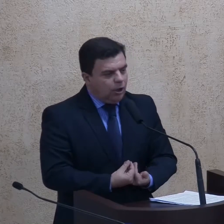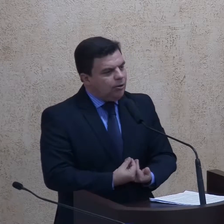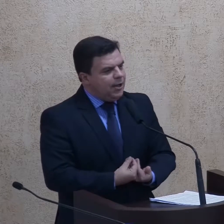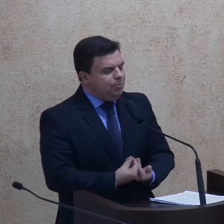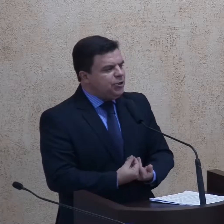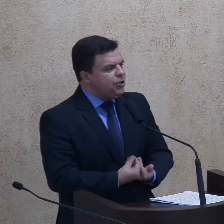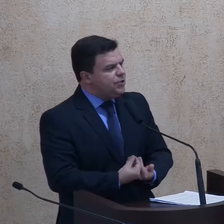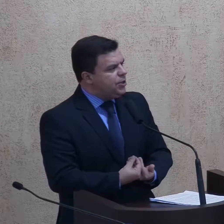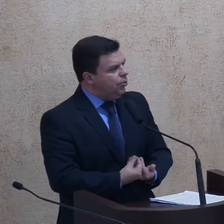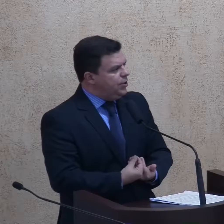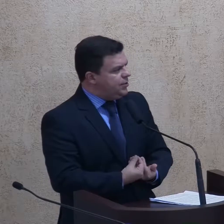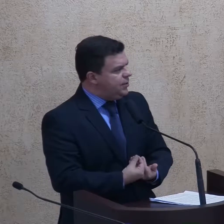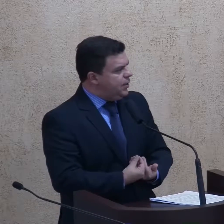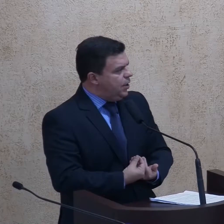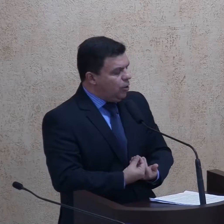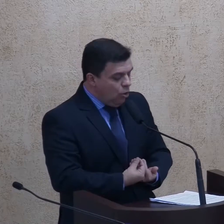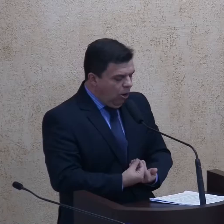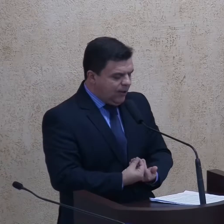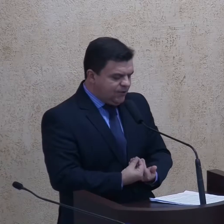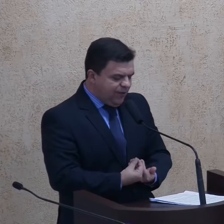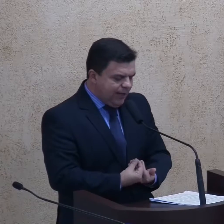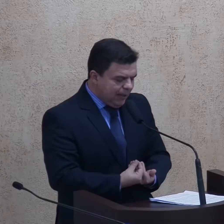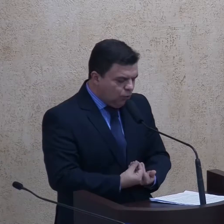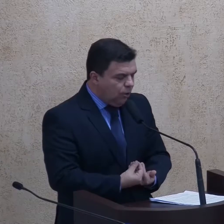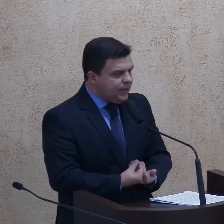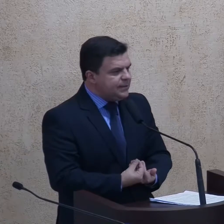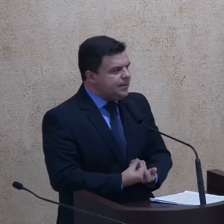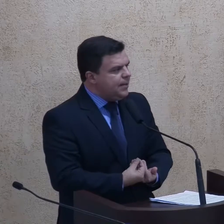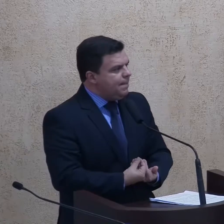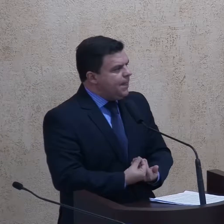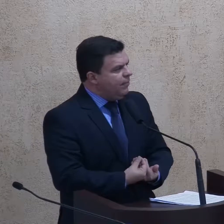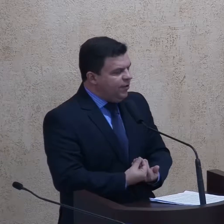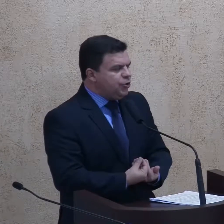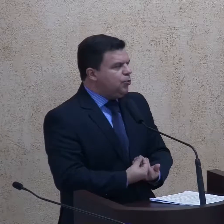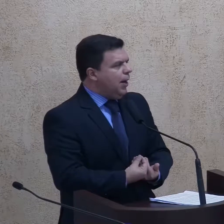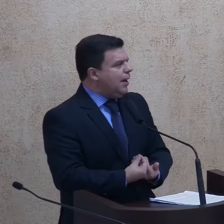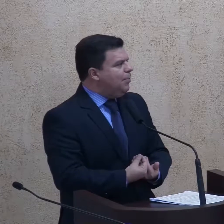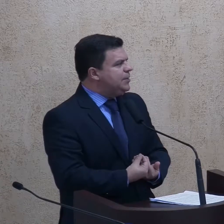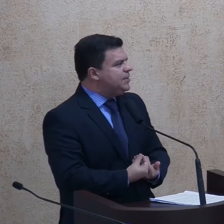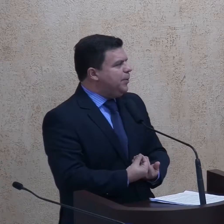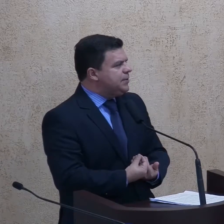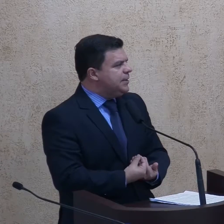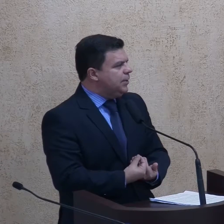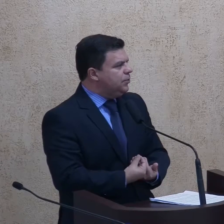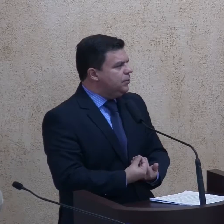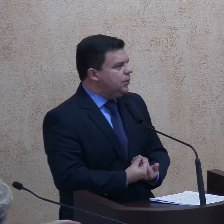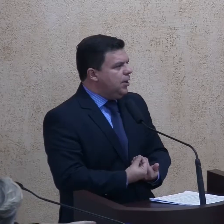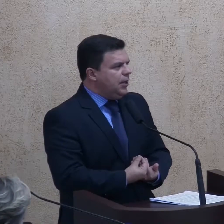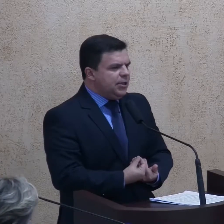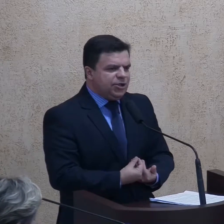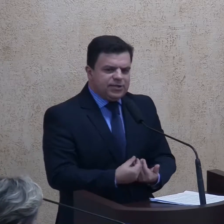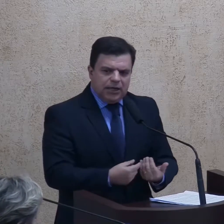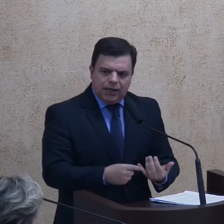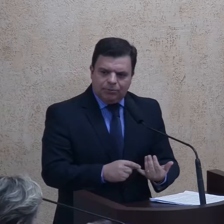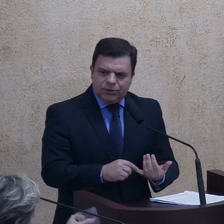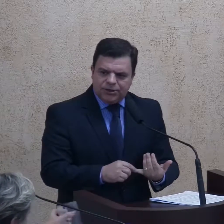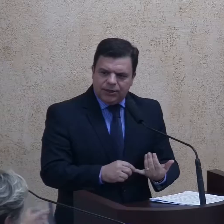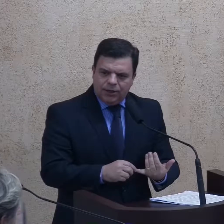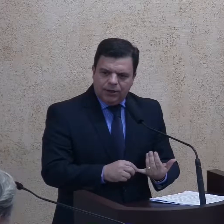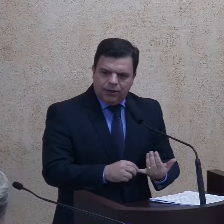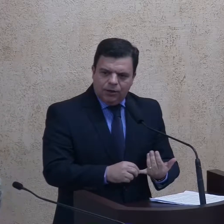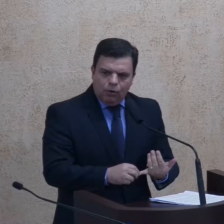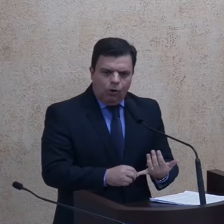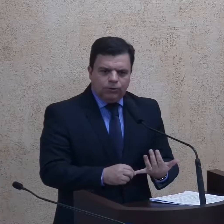E torno a repetir, senhores, nós, vereadores, 21 cabeças pensando,